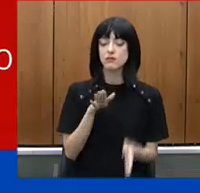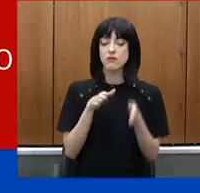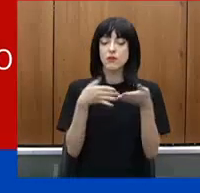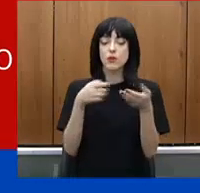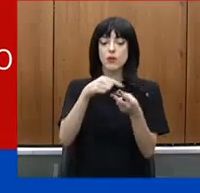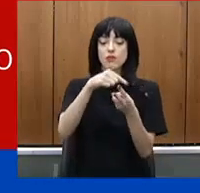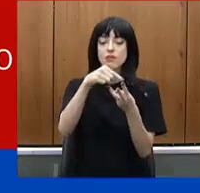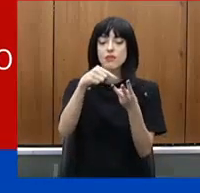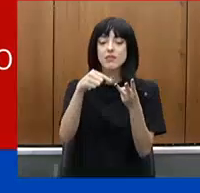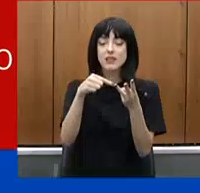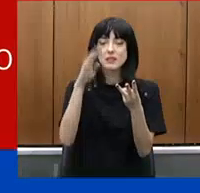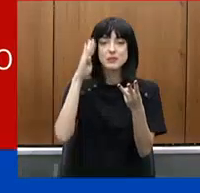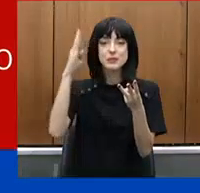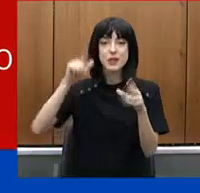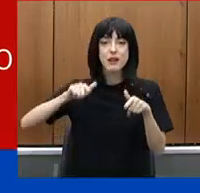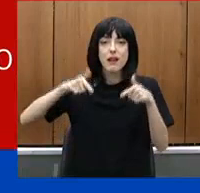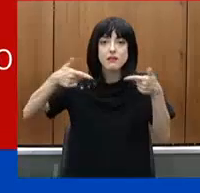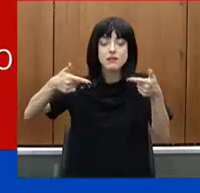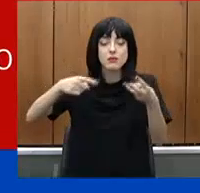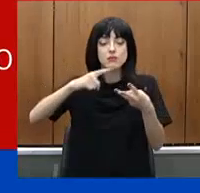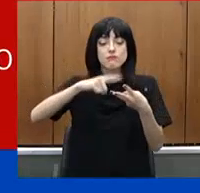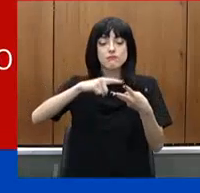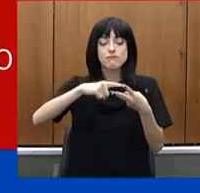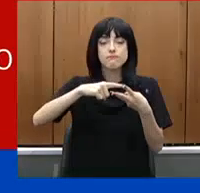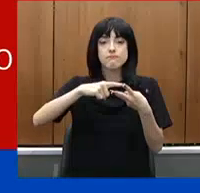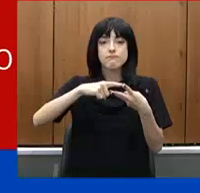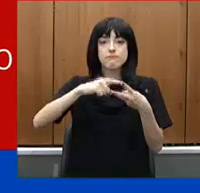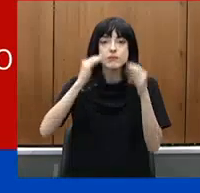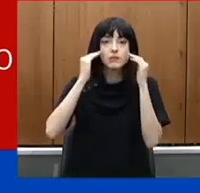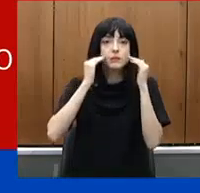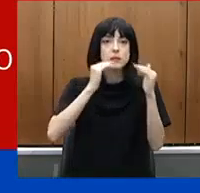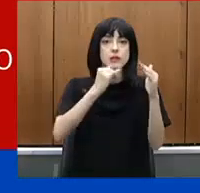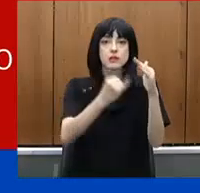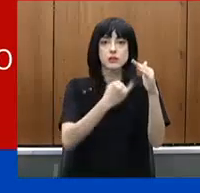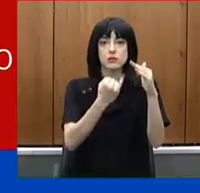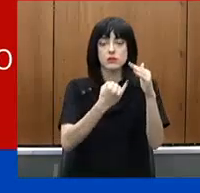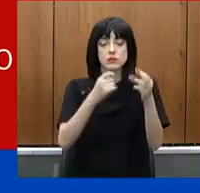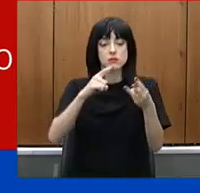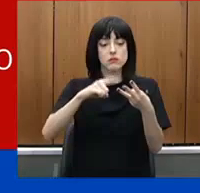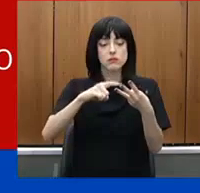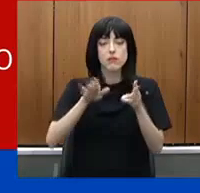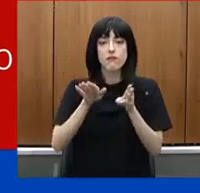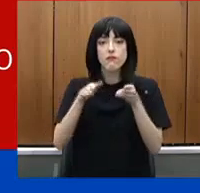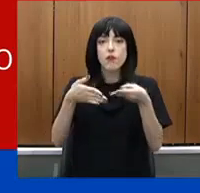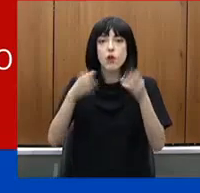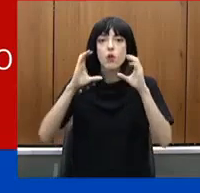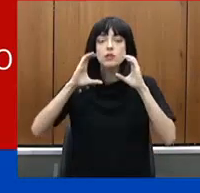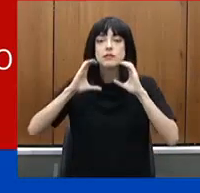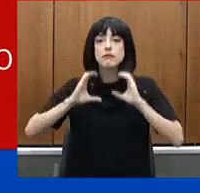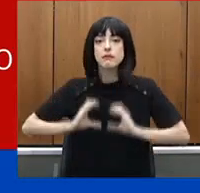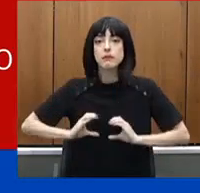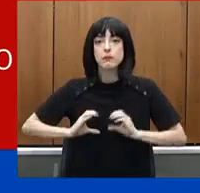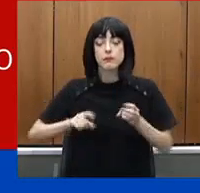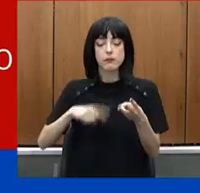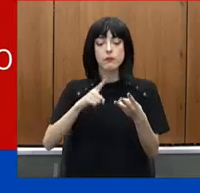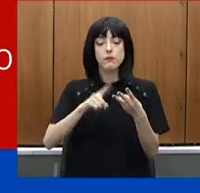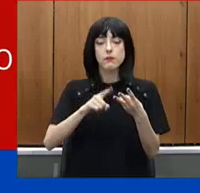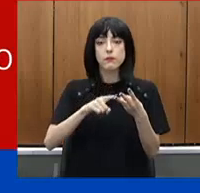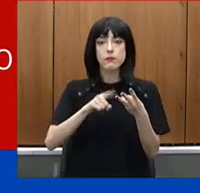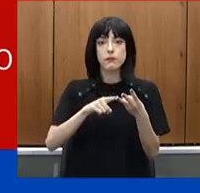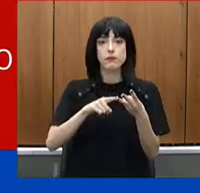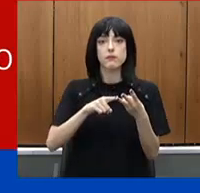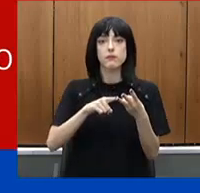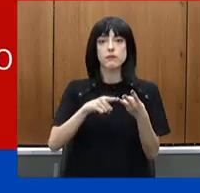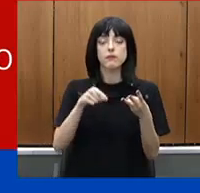que são zelar pela instituição focar no cidadão e não vai otimizar a locação de